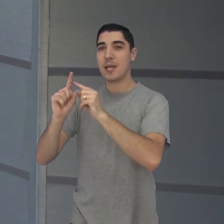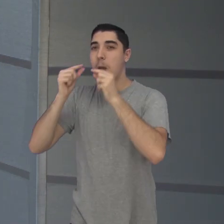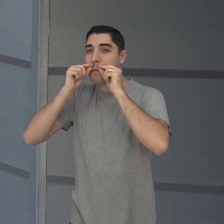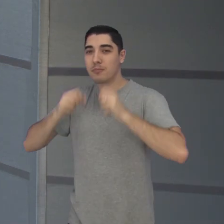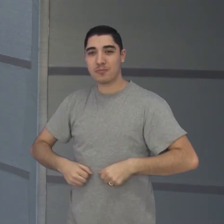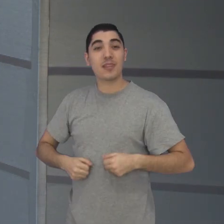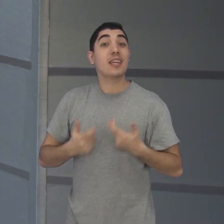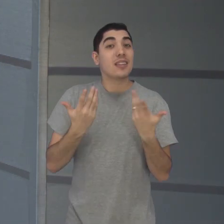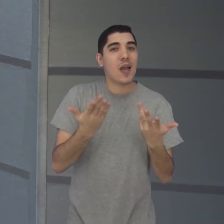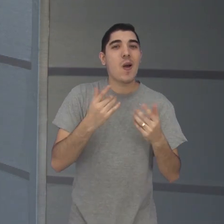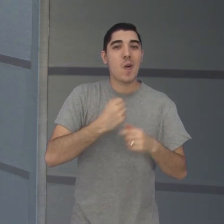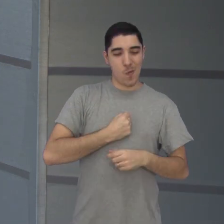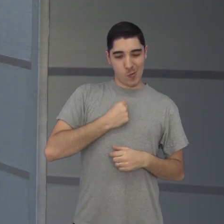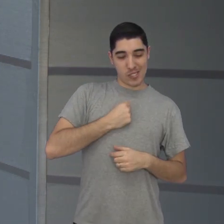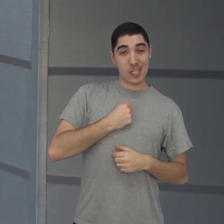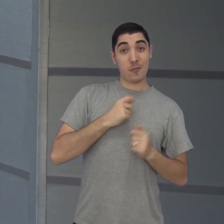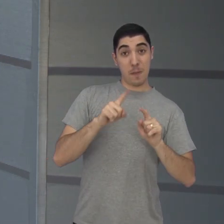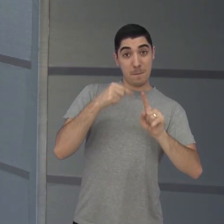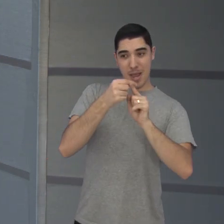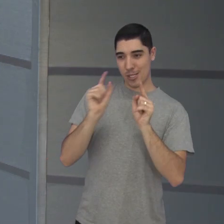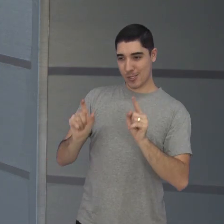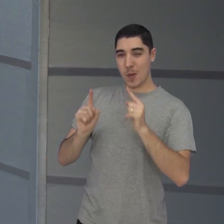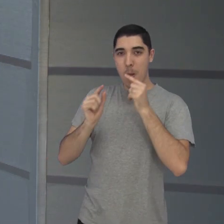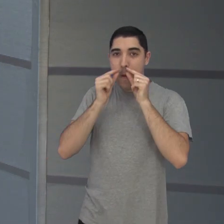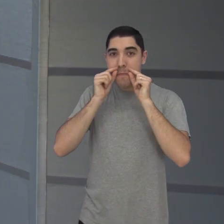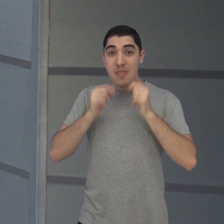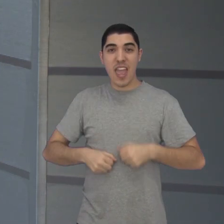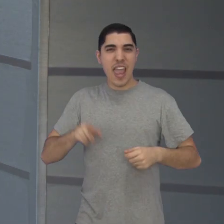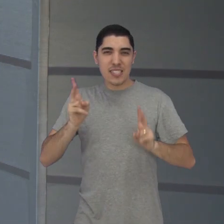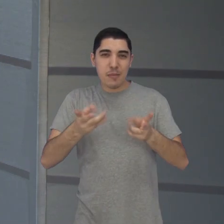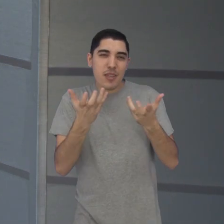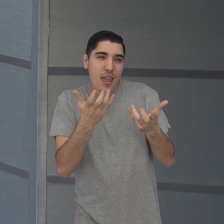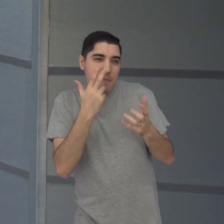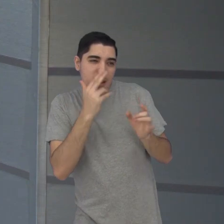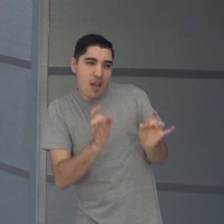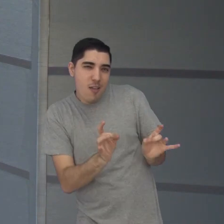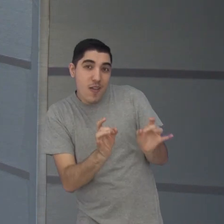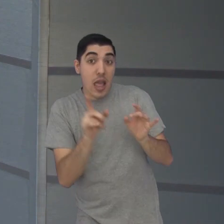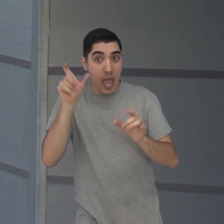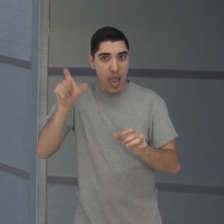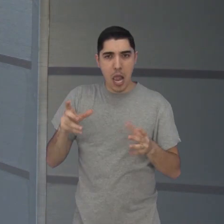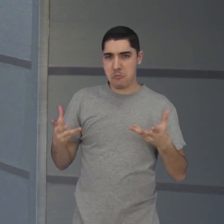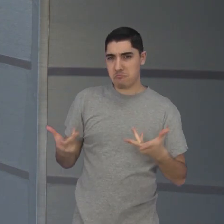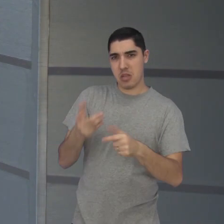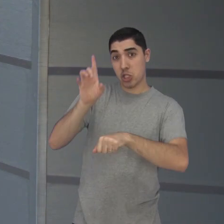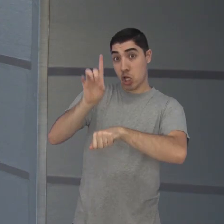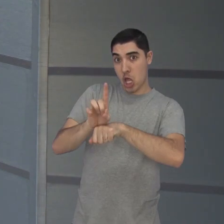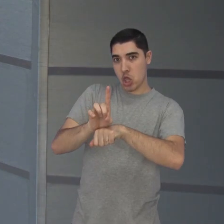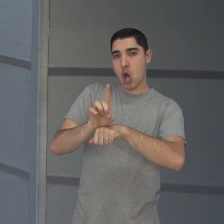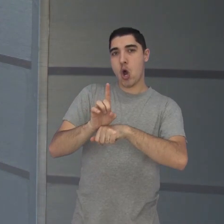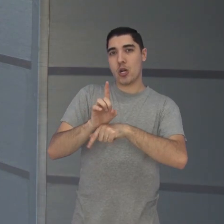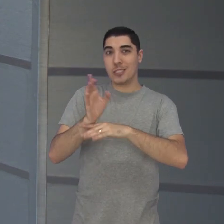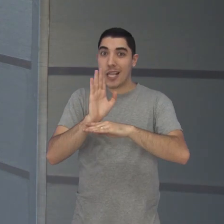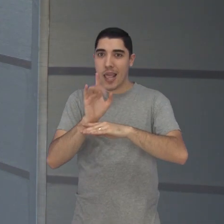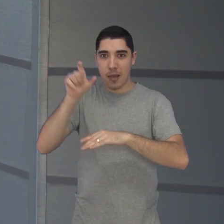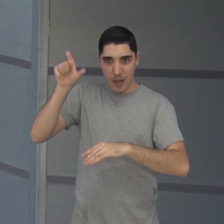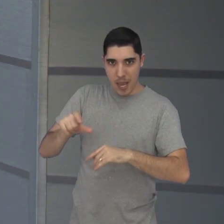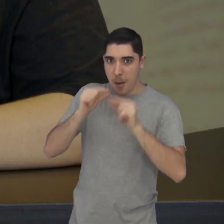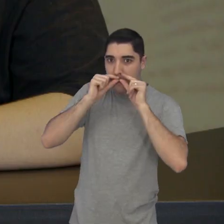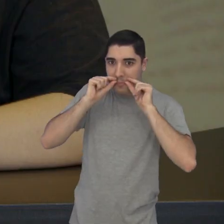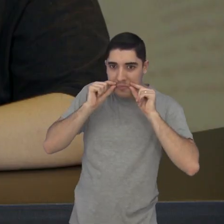lado empresarial dele, né? Exato. De vender o negócio dele, não só de ser um excelente diretor de cinema, se eu fosse excelente diretor, não,